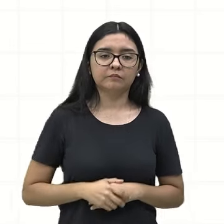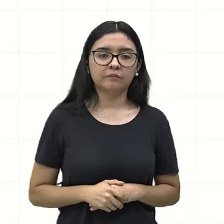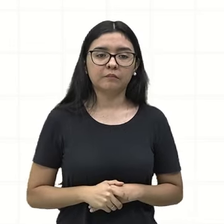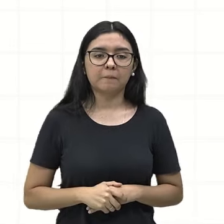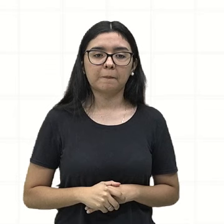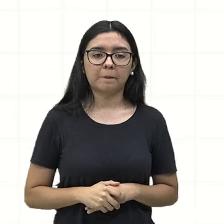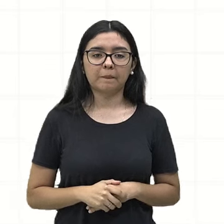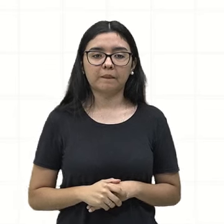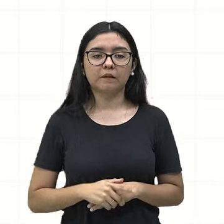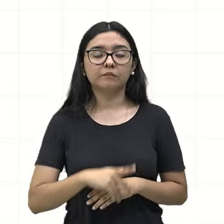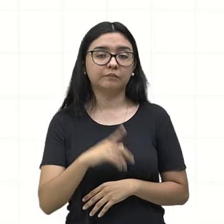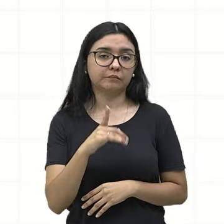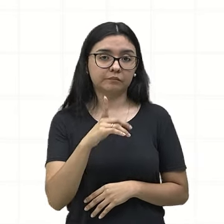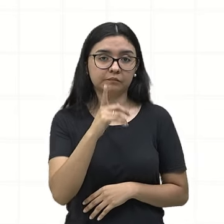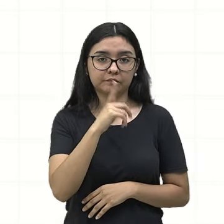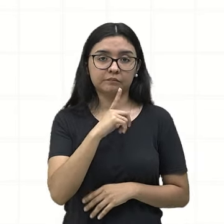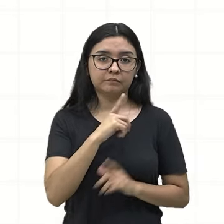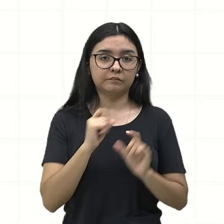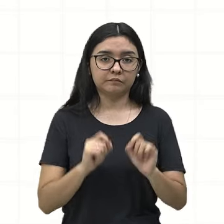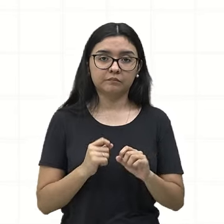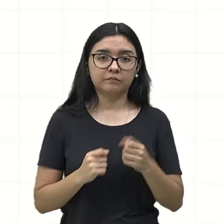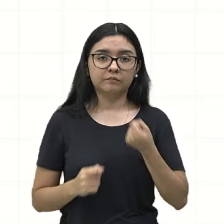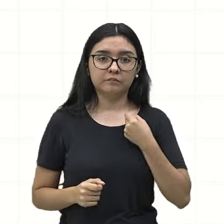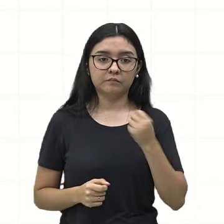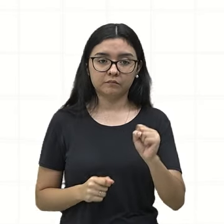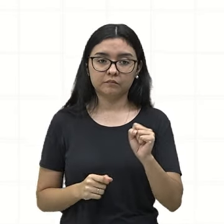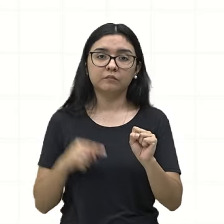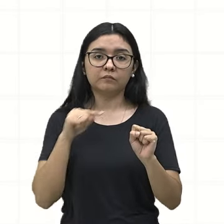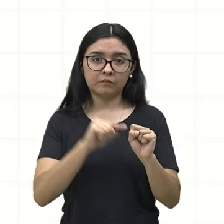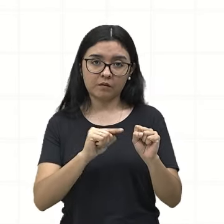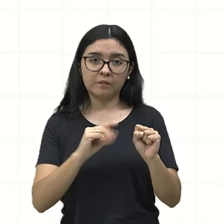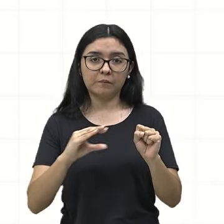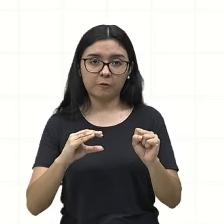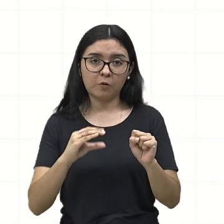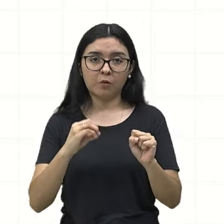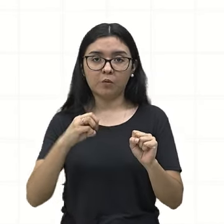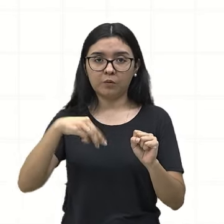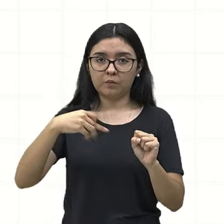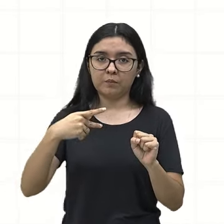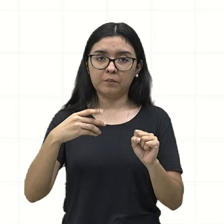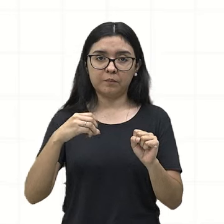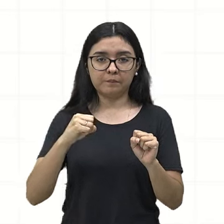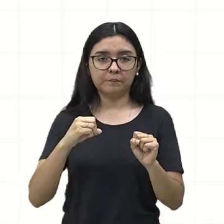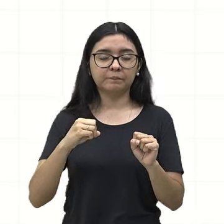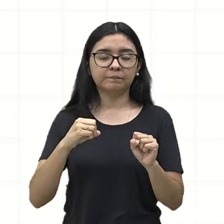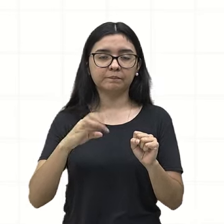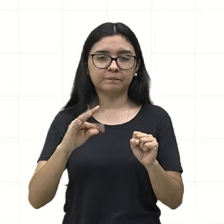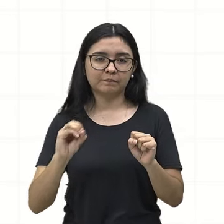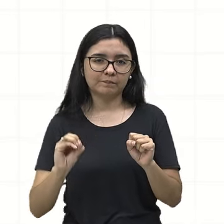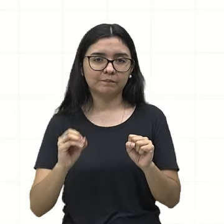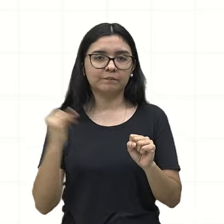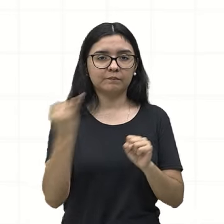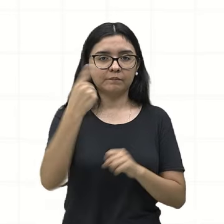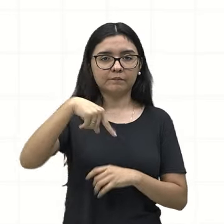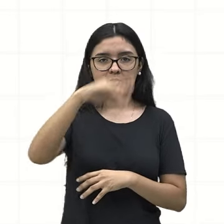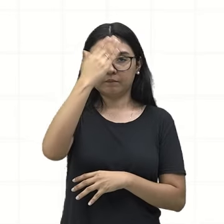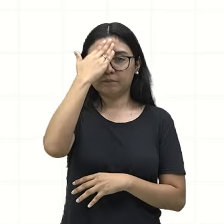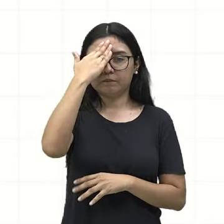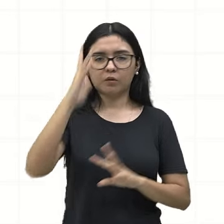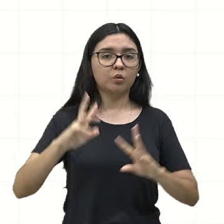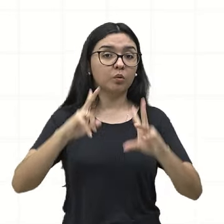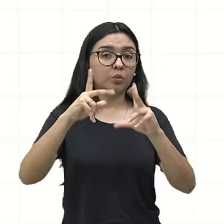Muito bem, temos aqui, ó, o número 8 é um número composto. Aqui é uma dica muito boa, é importante você saber, pessoal, que todo